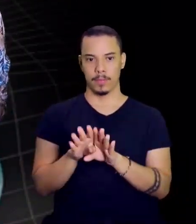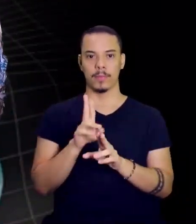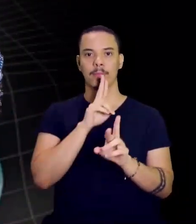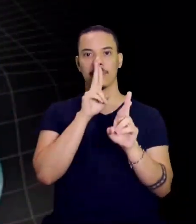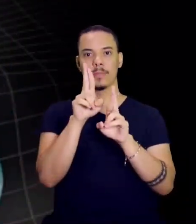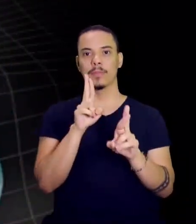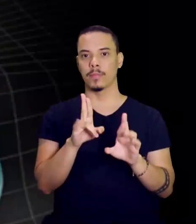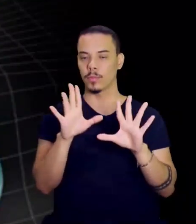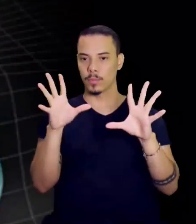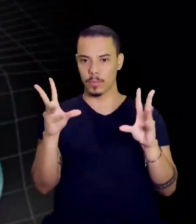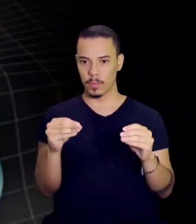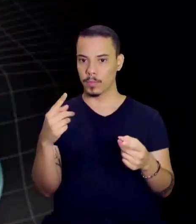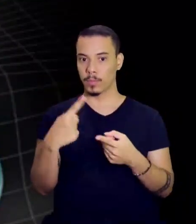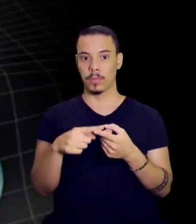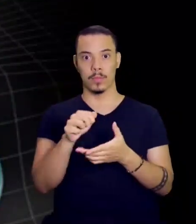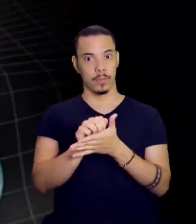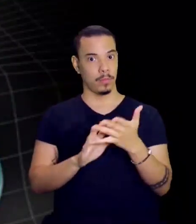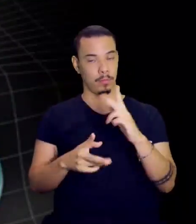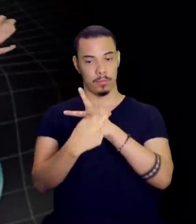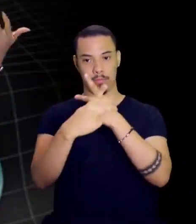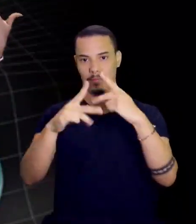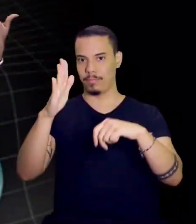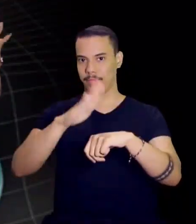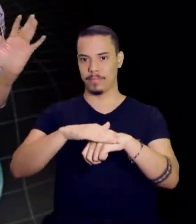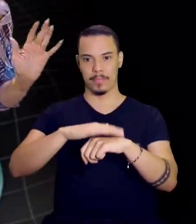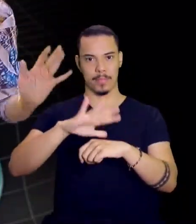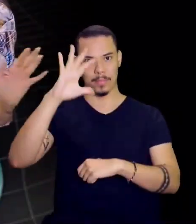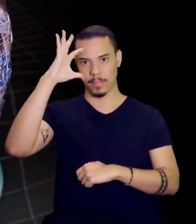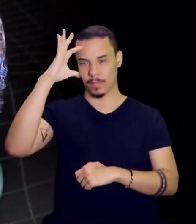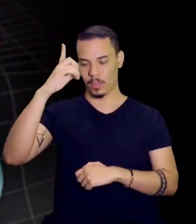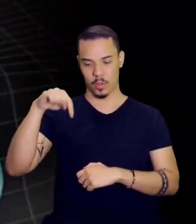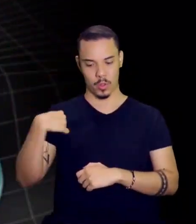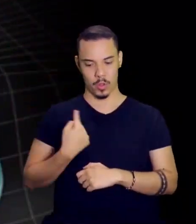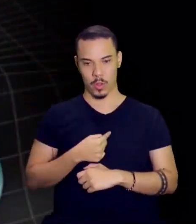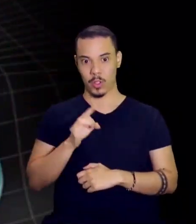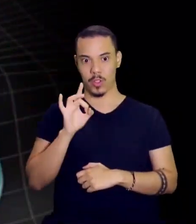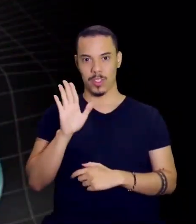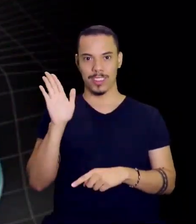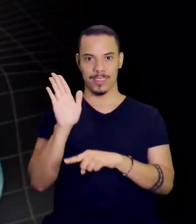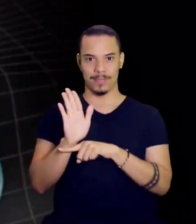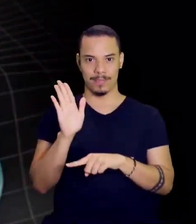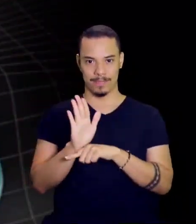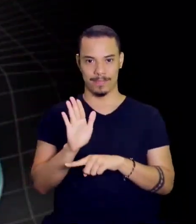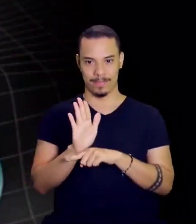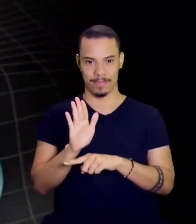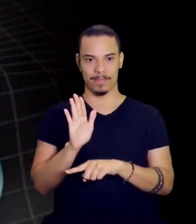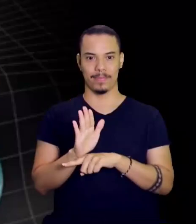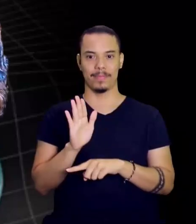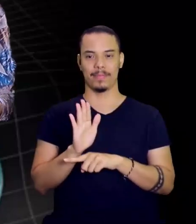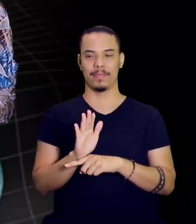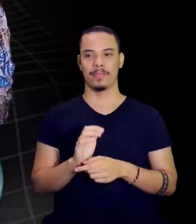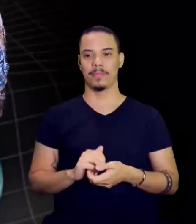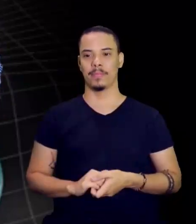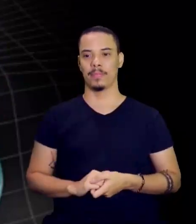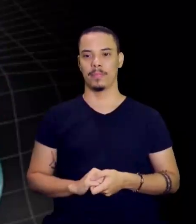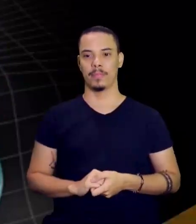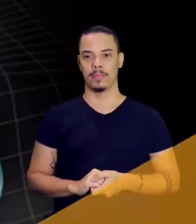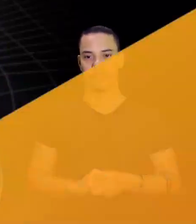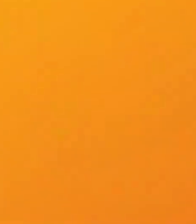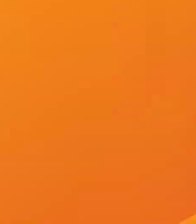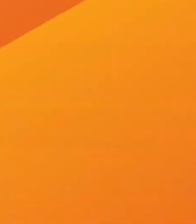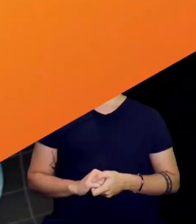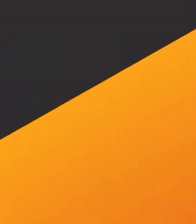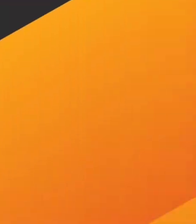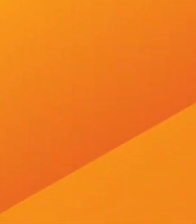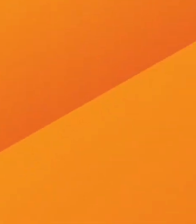resolução delas, porque as atividades vocês vão fazer. A gente só vai... Nós voltamos para resolver as atividades, a resolução. Até